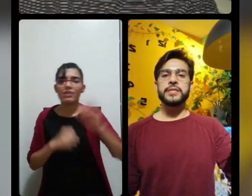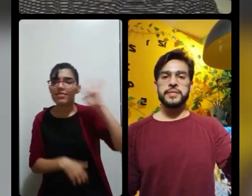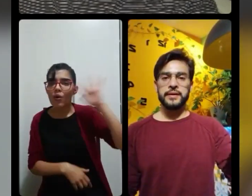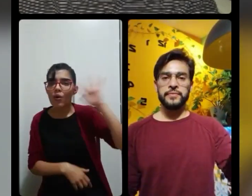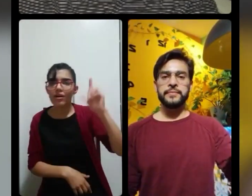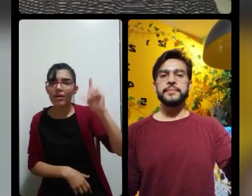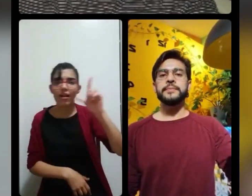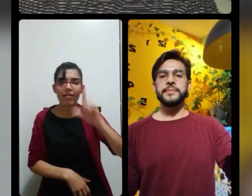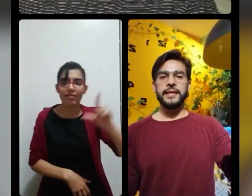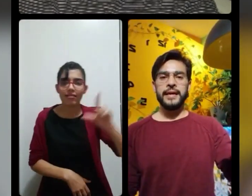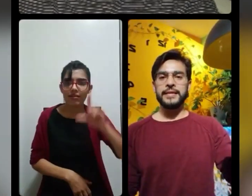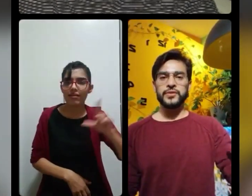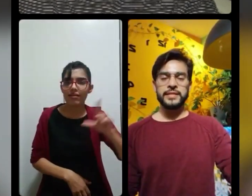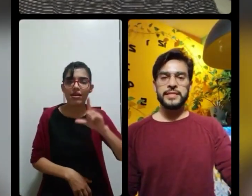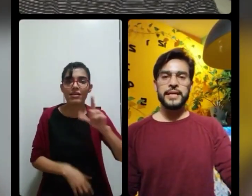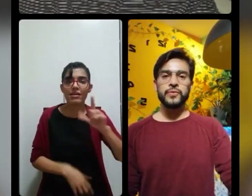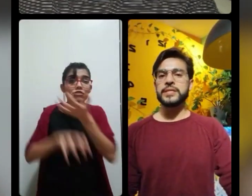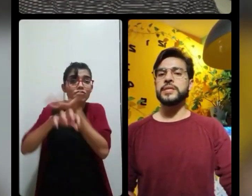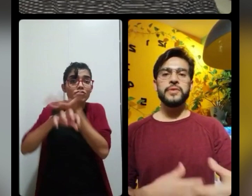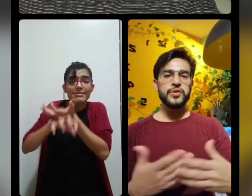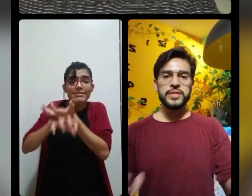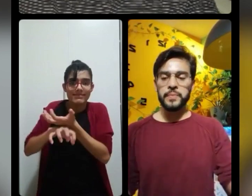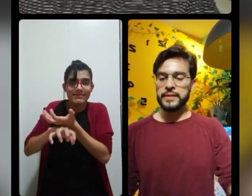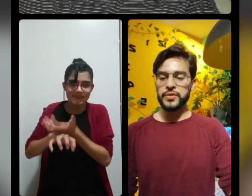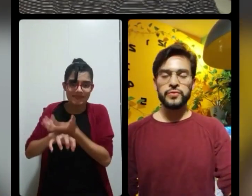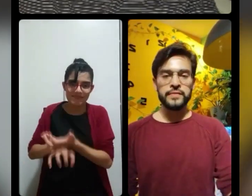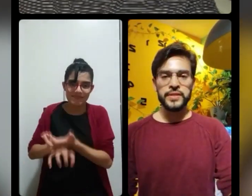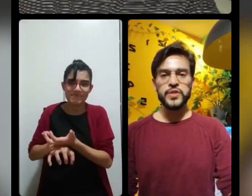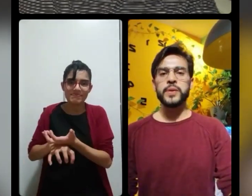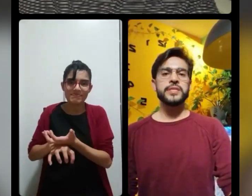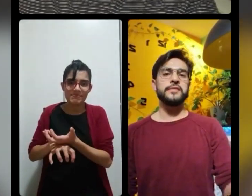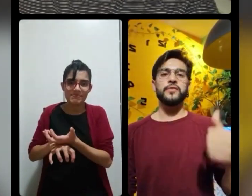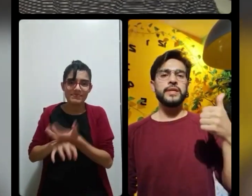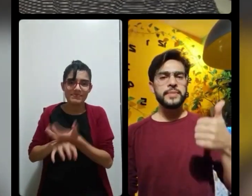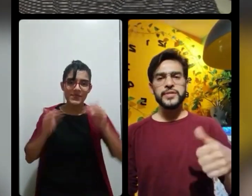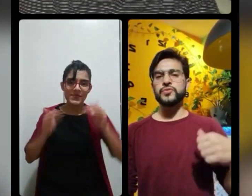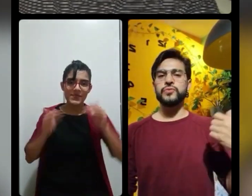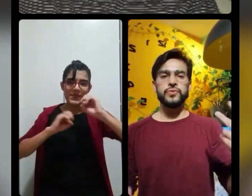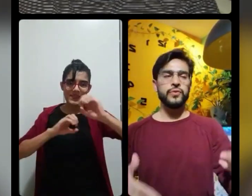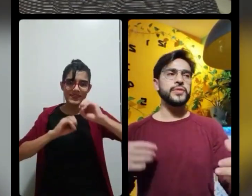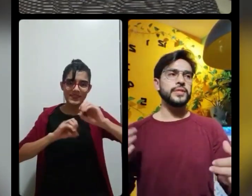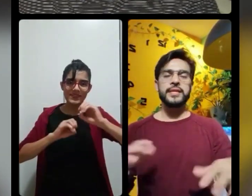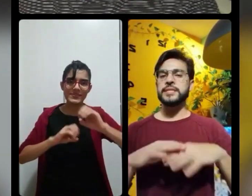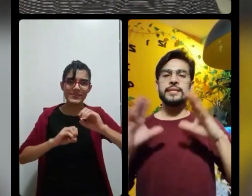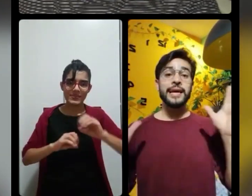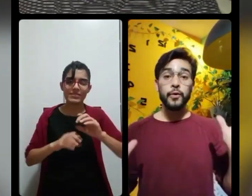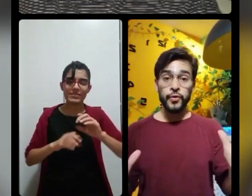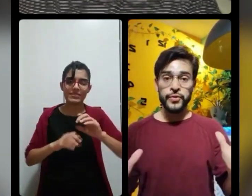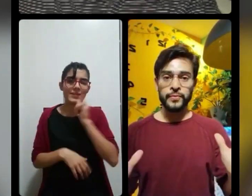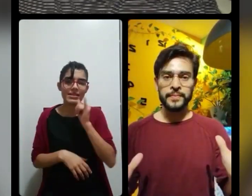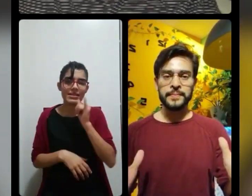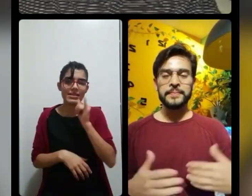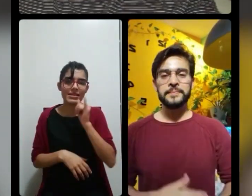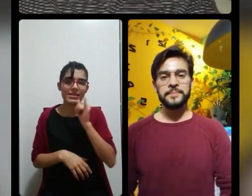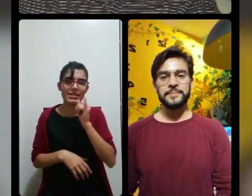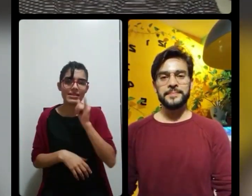de educação, né, relacionadas à educação e as disciplinas do universo específico, Libras 1, 2, 3 até a